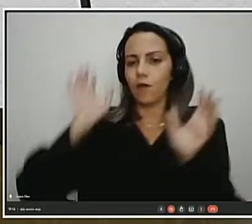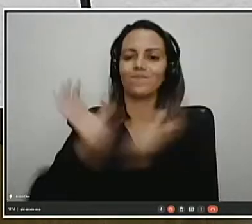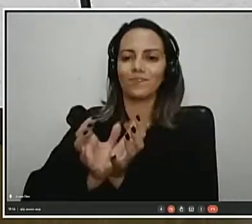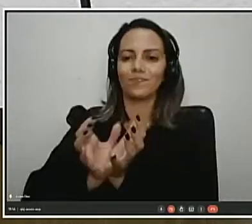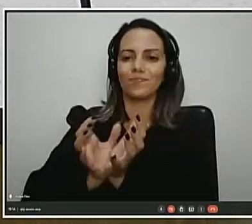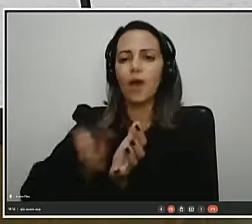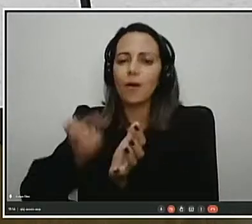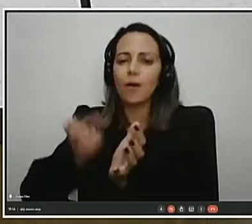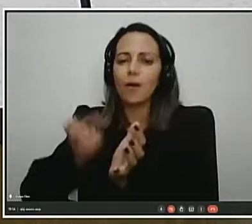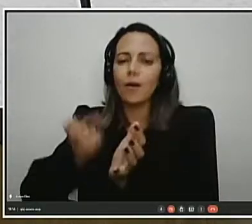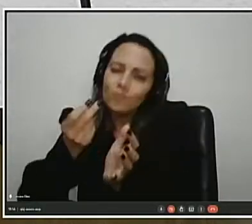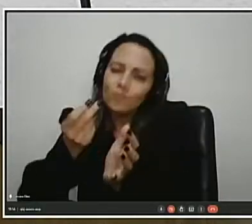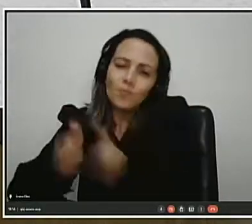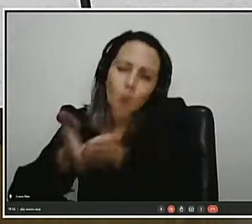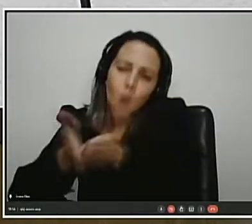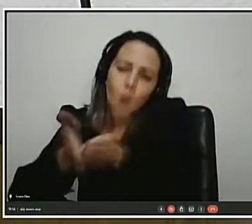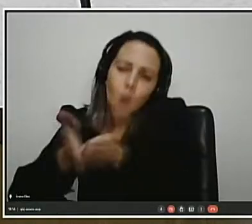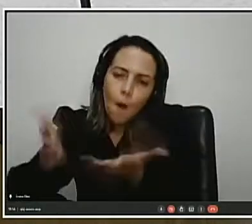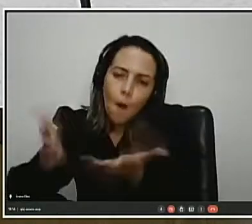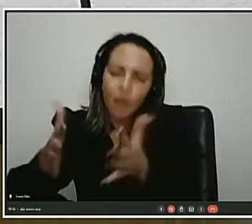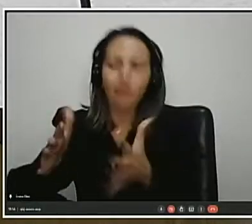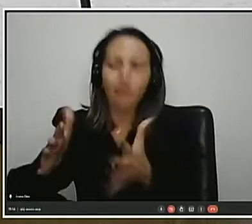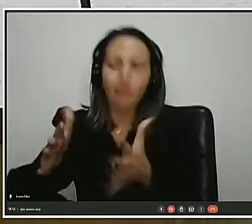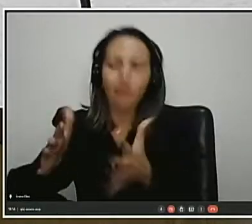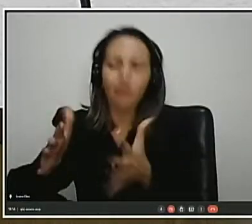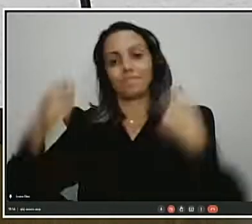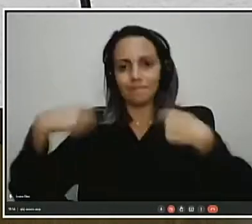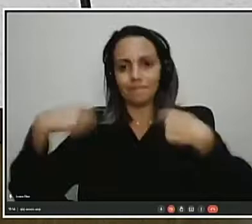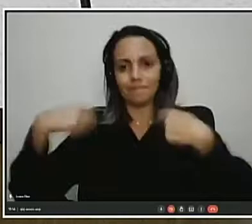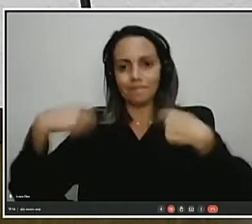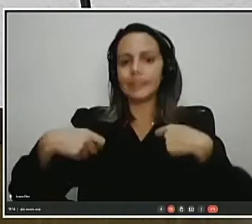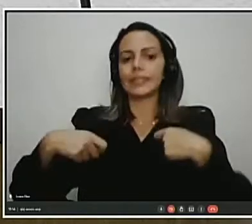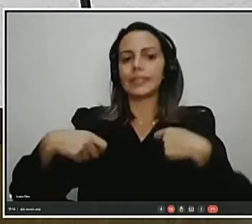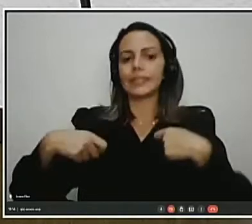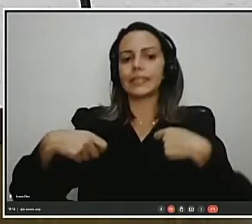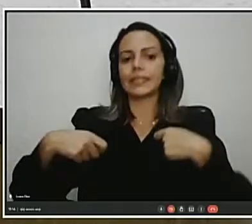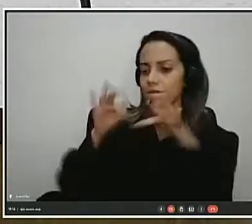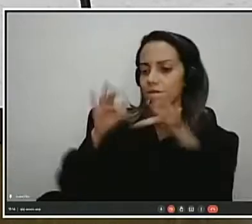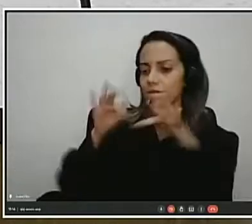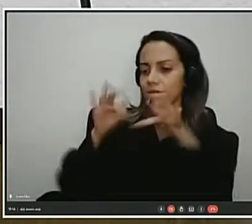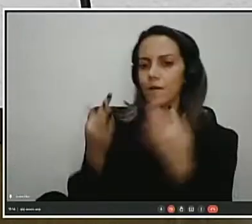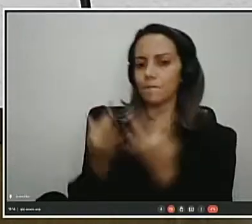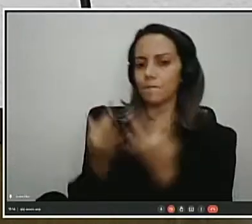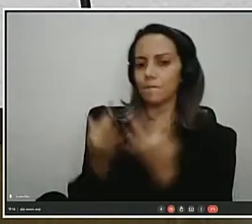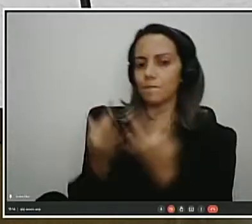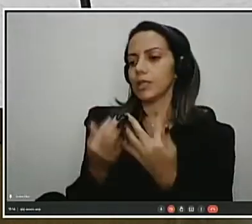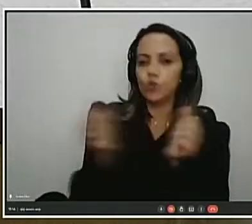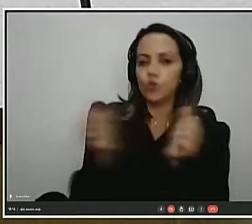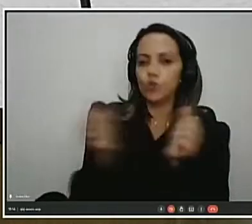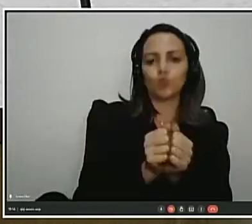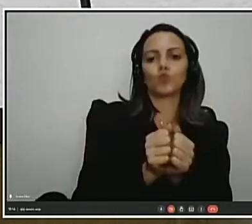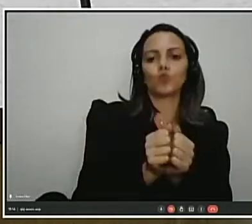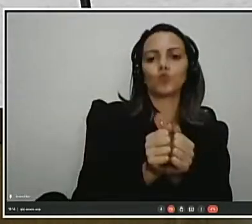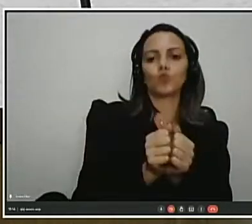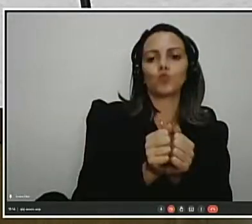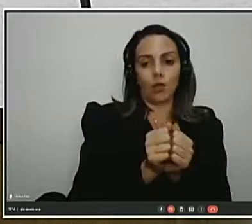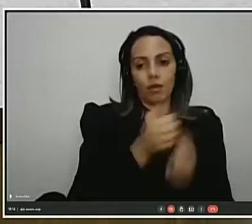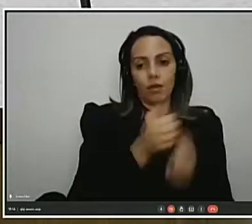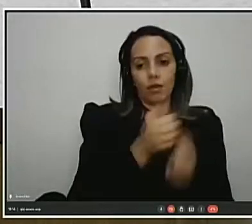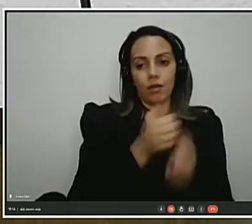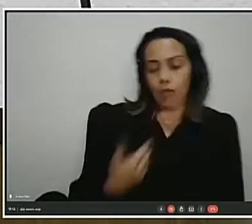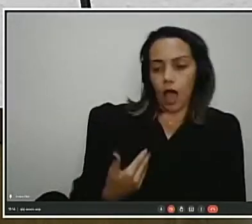do Estado financiam e proporcionam acesso aos seus familiares. Todavia revelam que todos são capazes quando